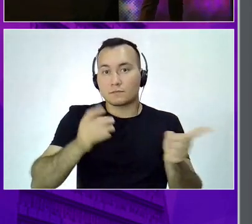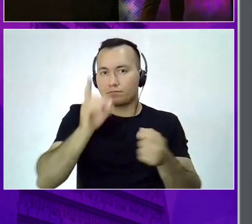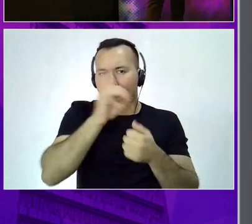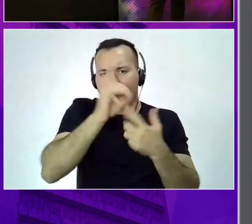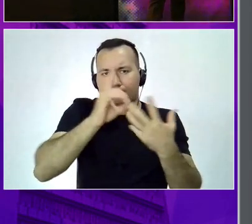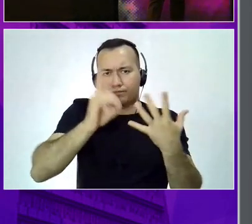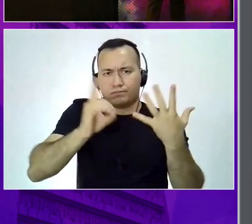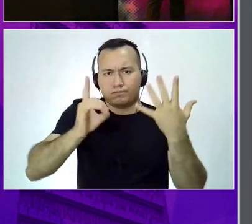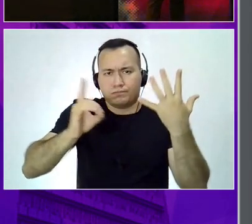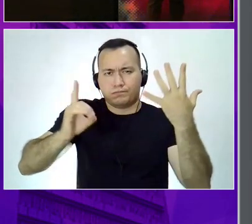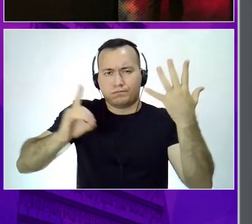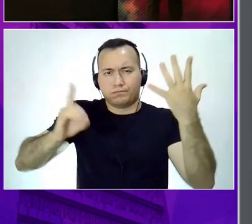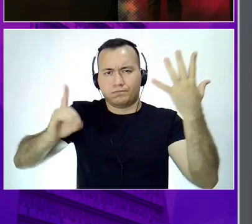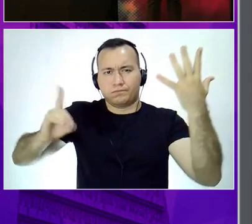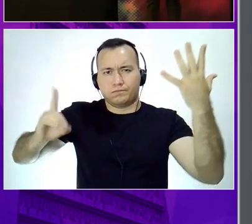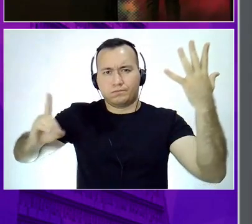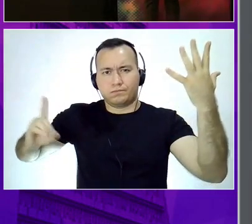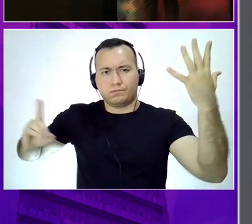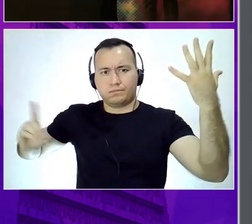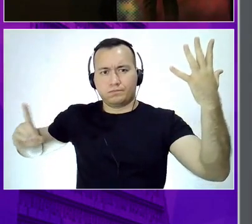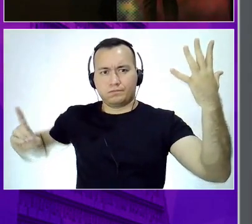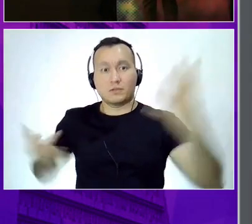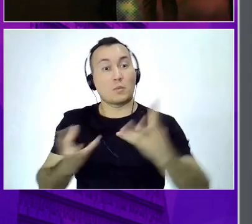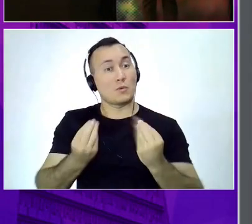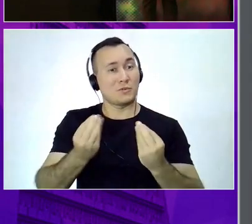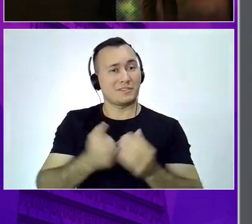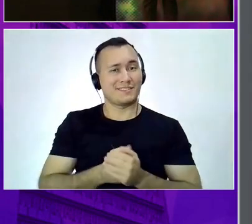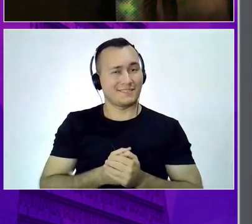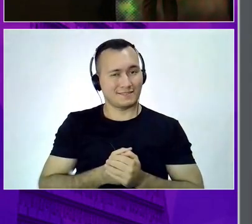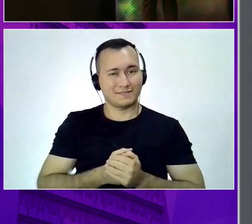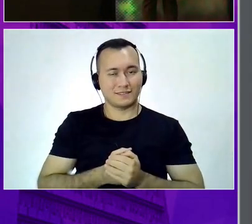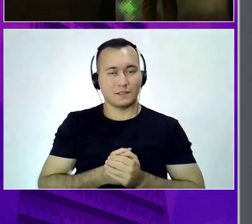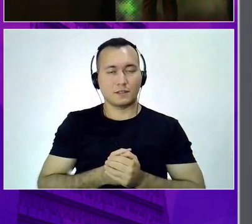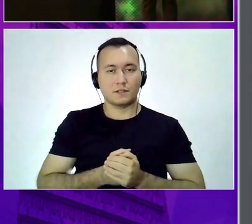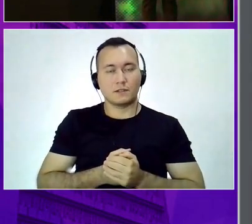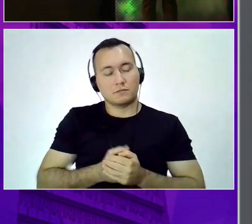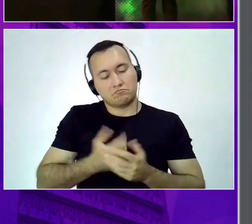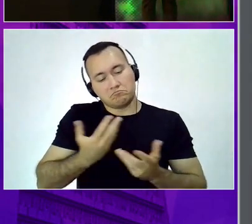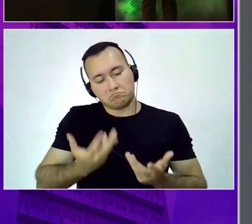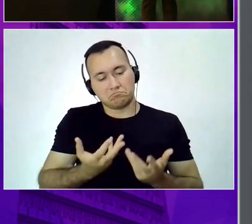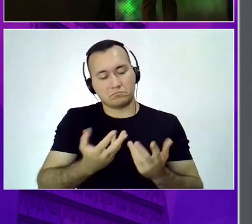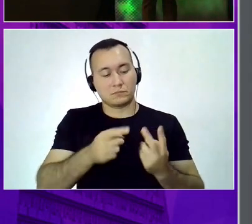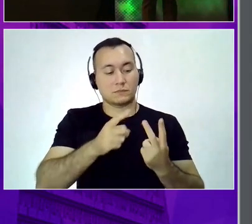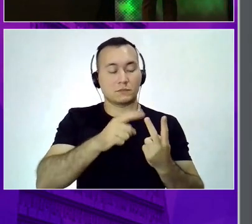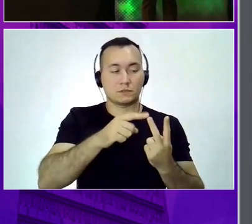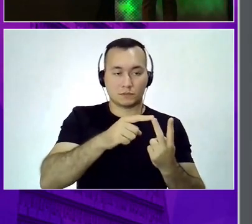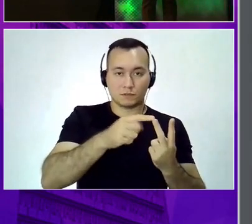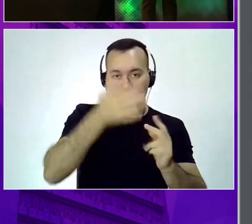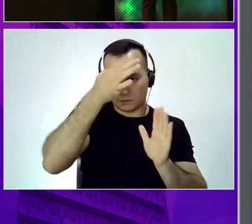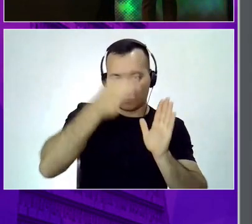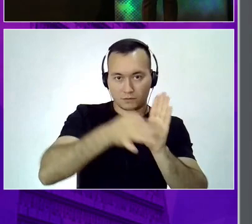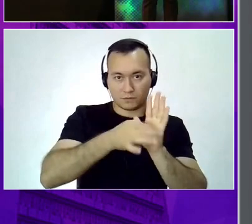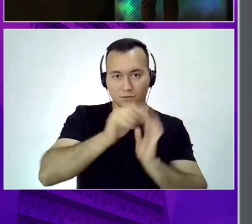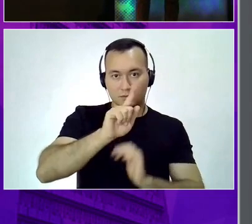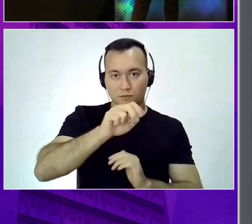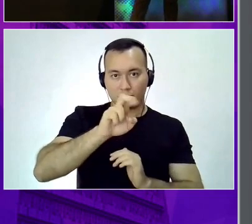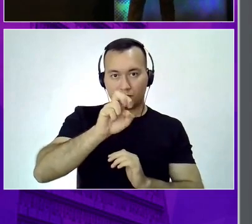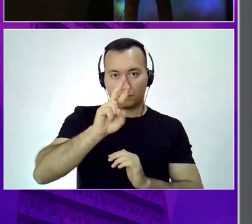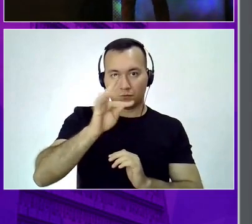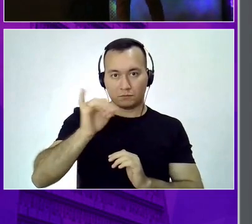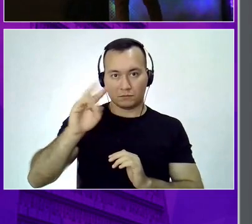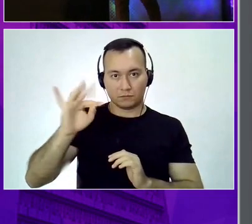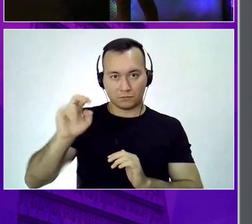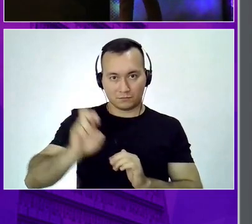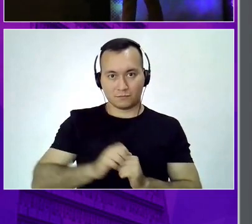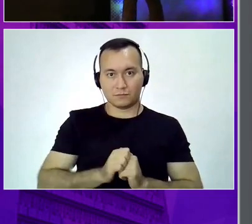eu vou, através do meu prompt, numa ferramenta de Generative AI, pedir para desenhar um cachorro, ele vai ler